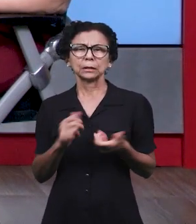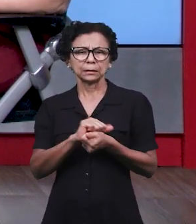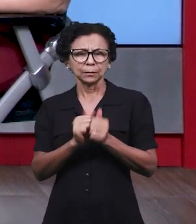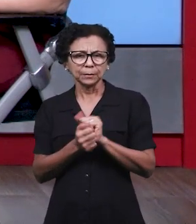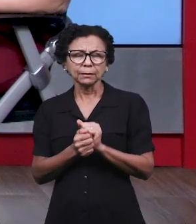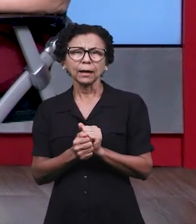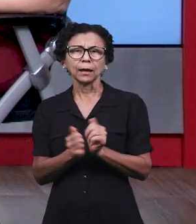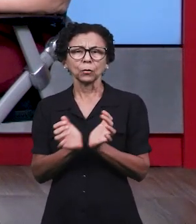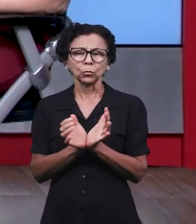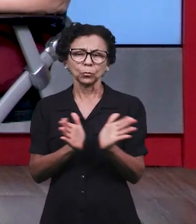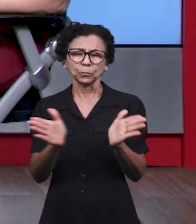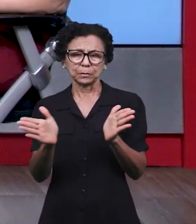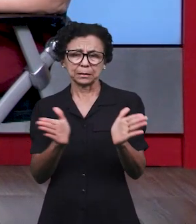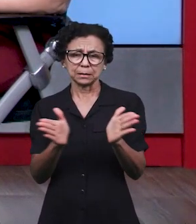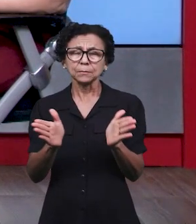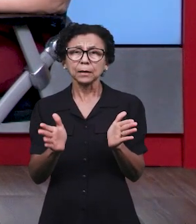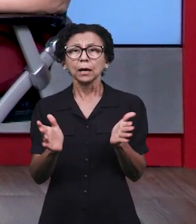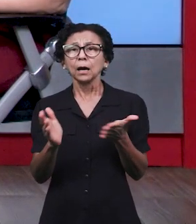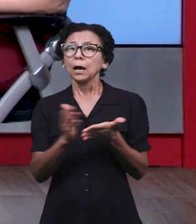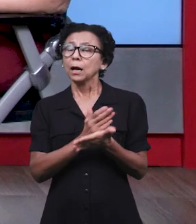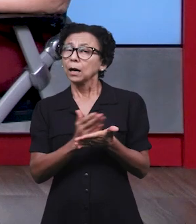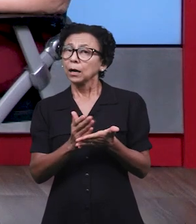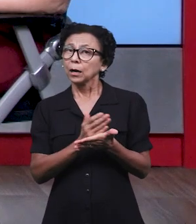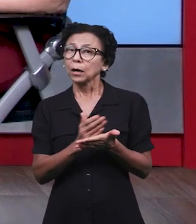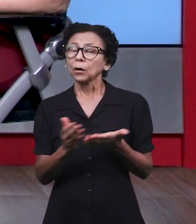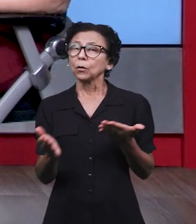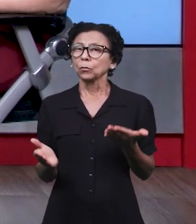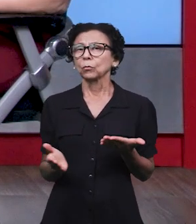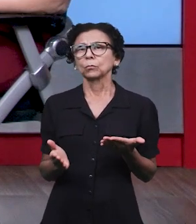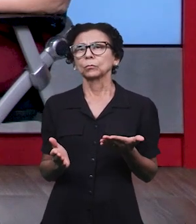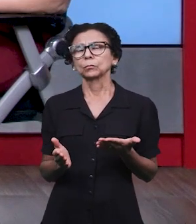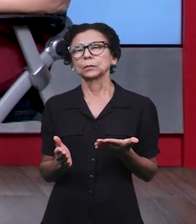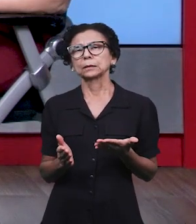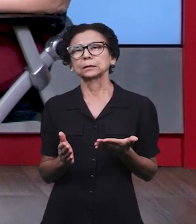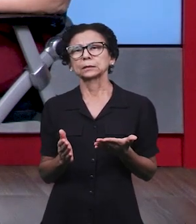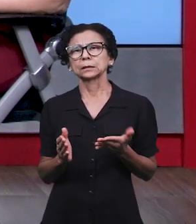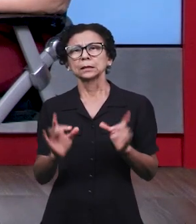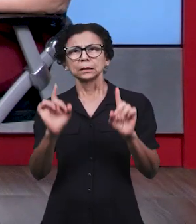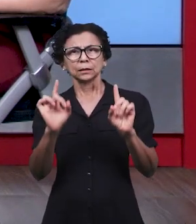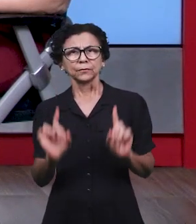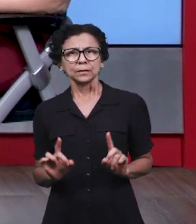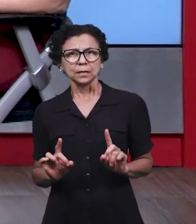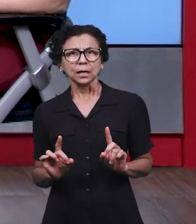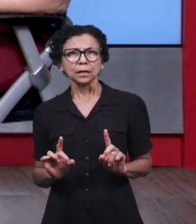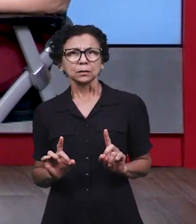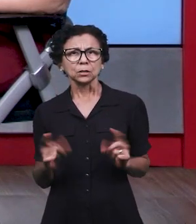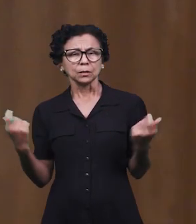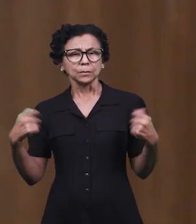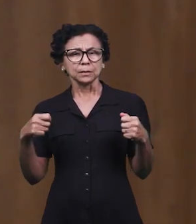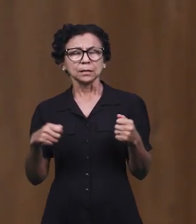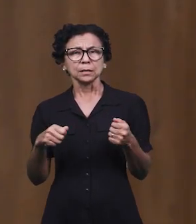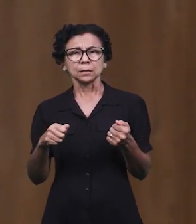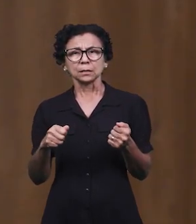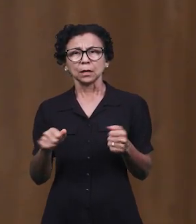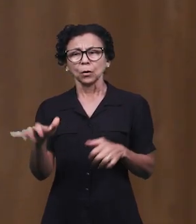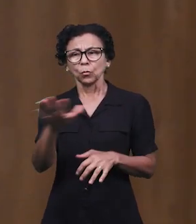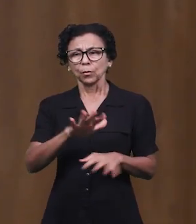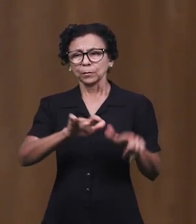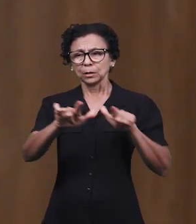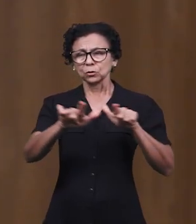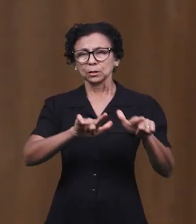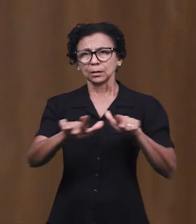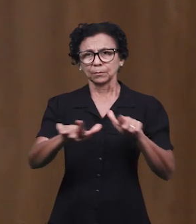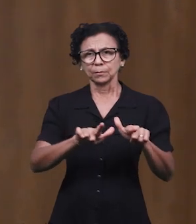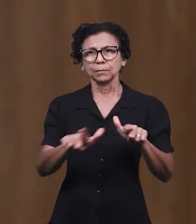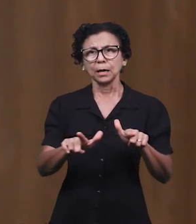porque em alguns casos, em algumas deficiências, precisa se adequar o ambiente de trabalho para receber aquele